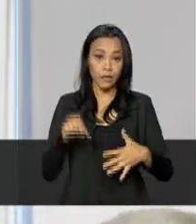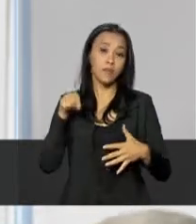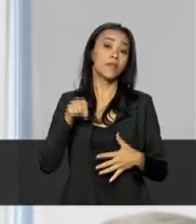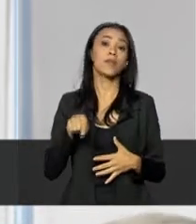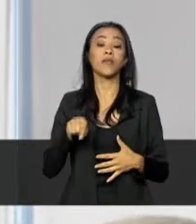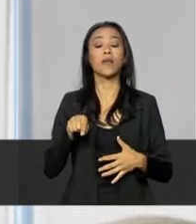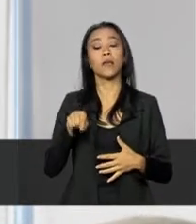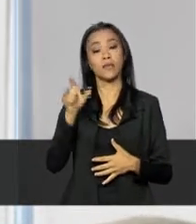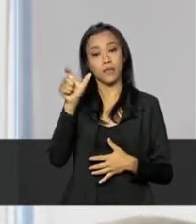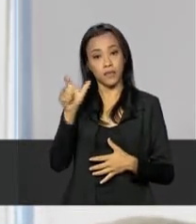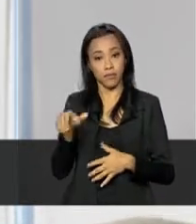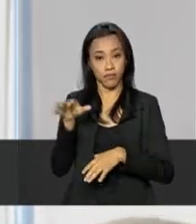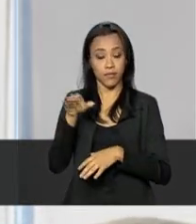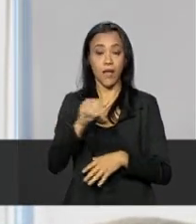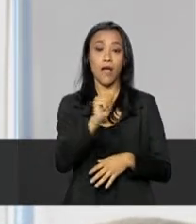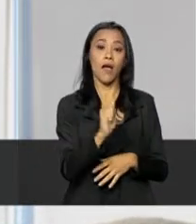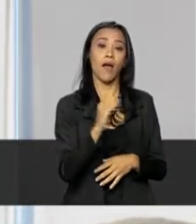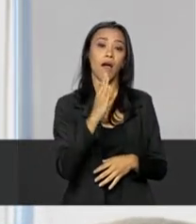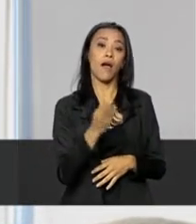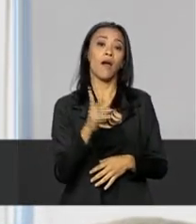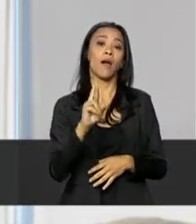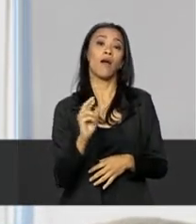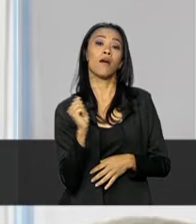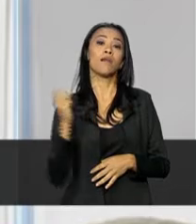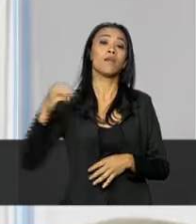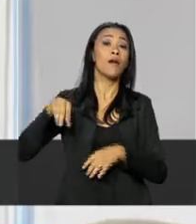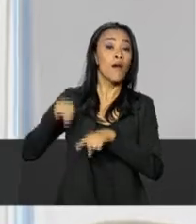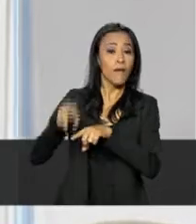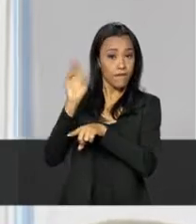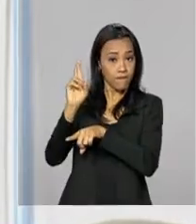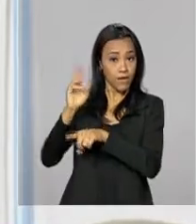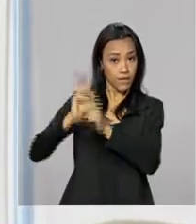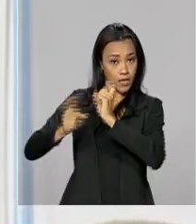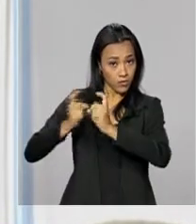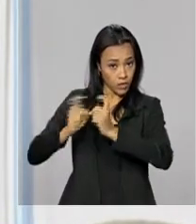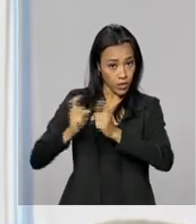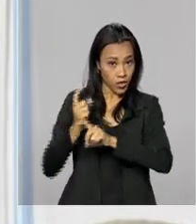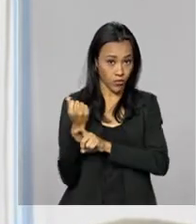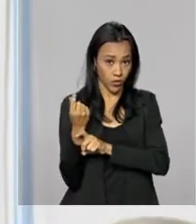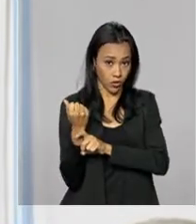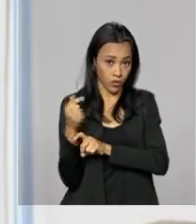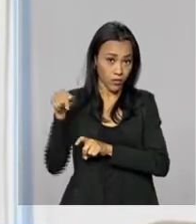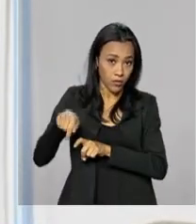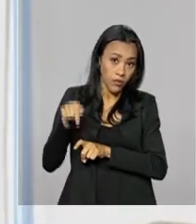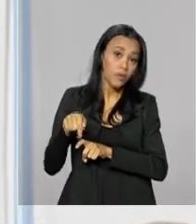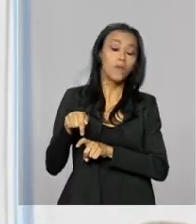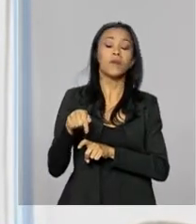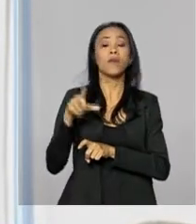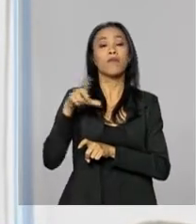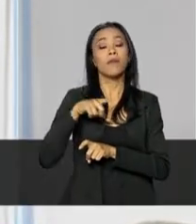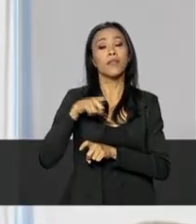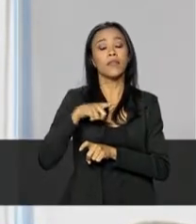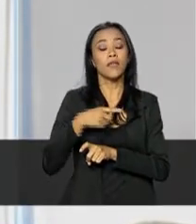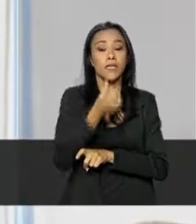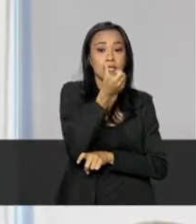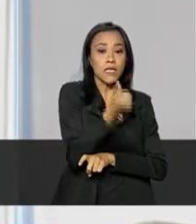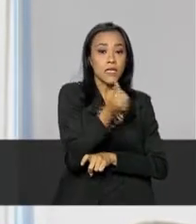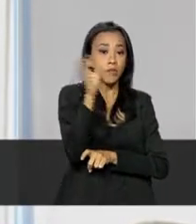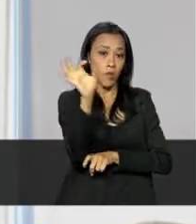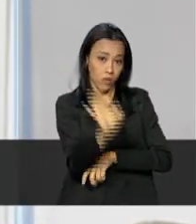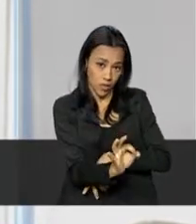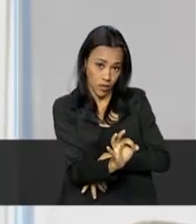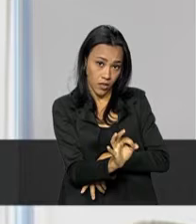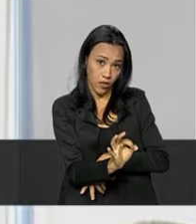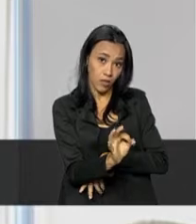de de recursos é ela terá seis por cento da contribuição prevista no